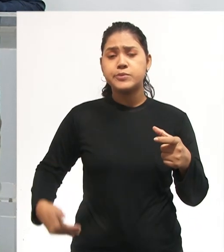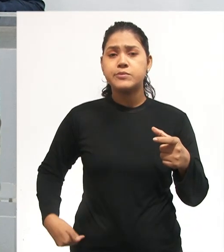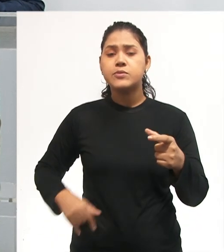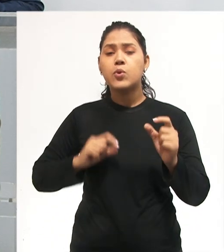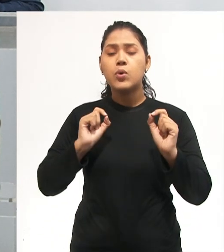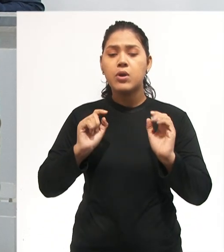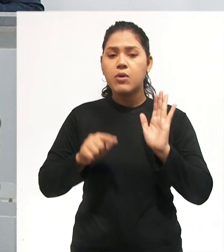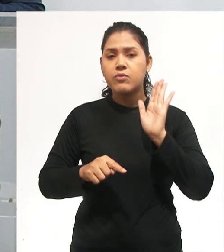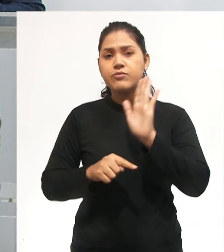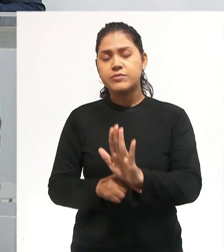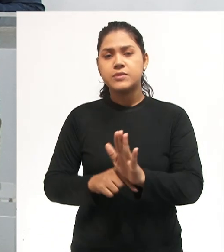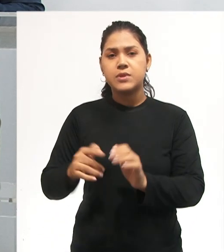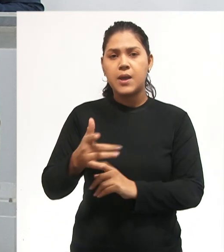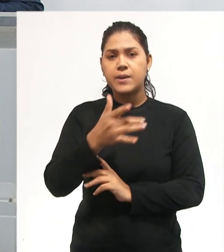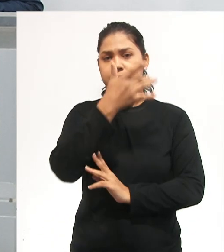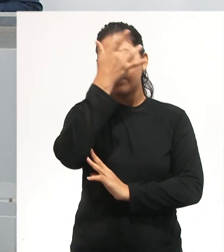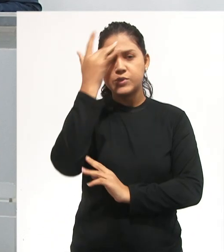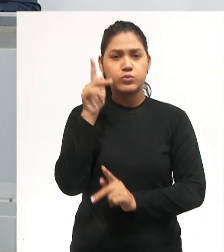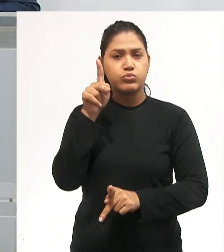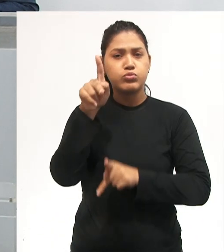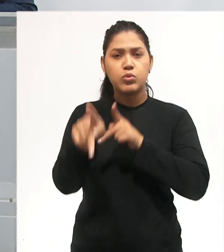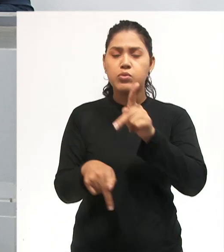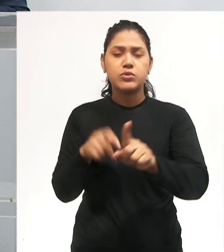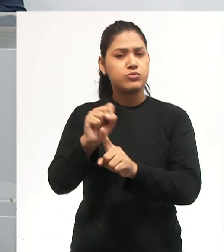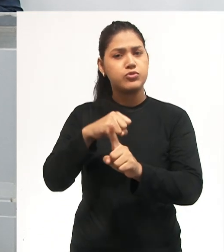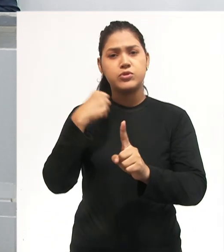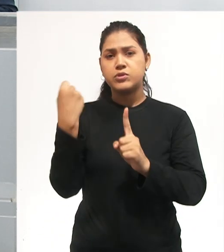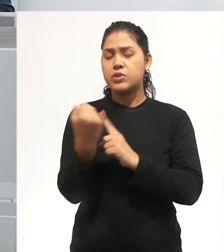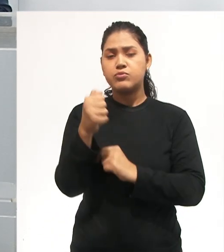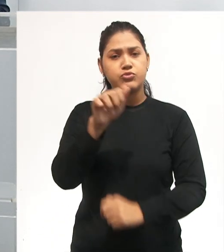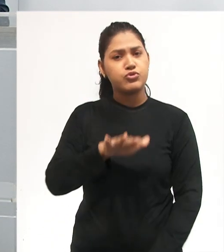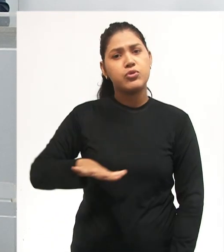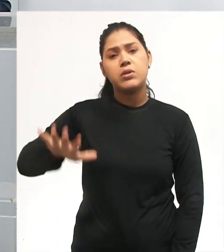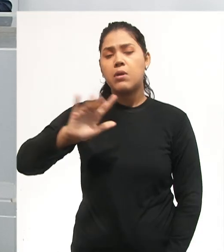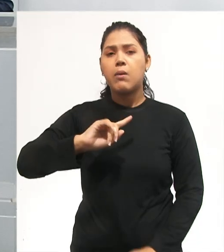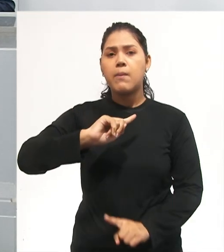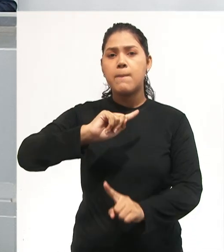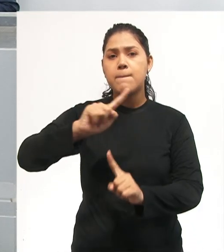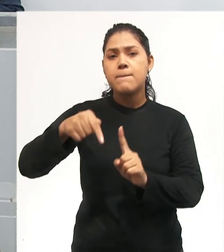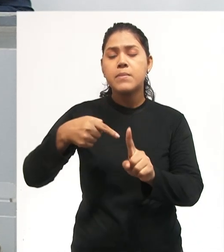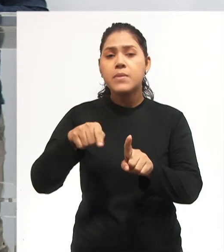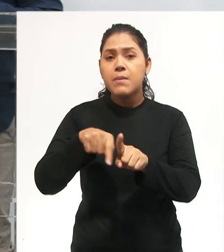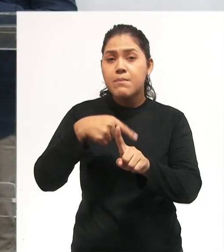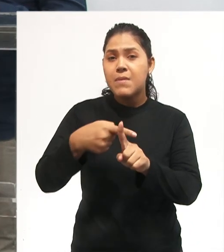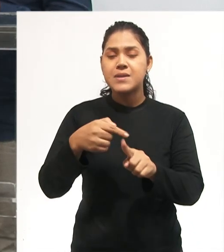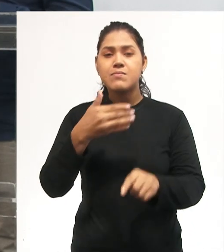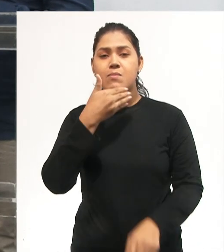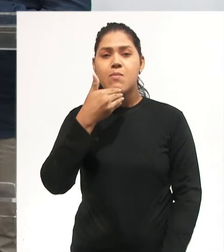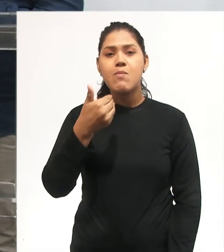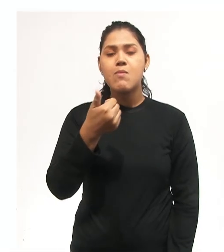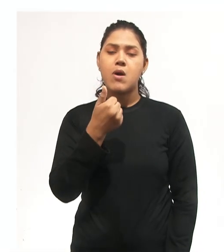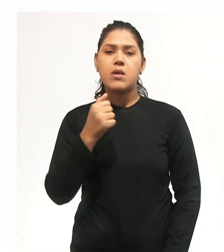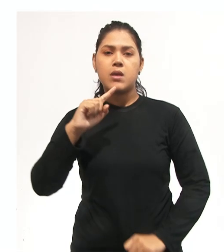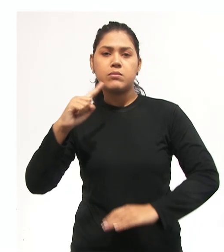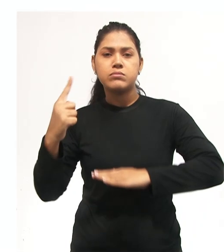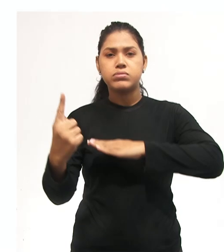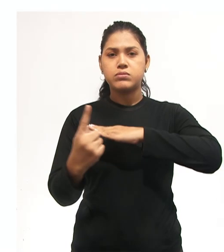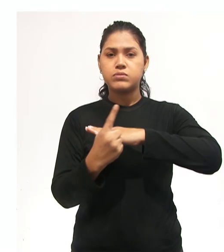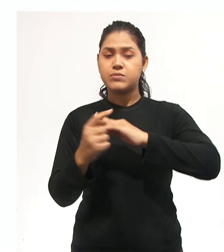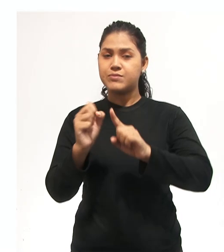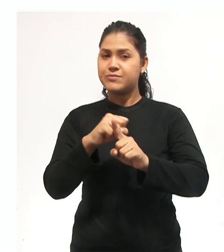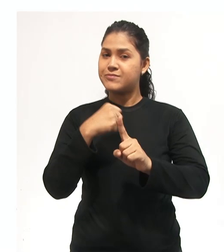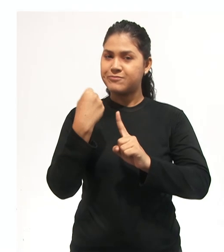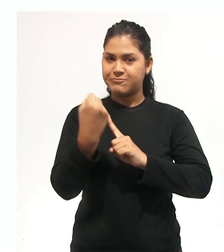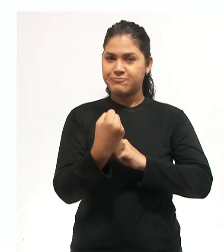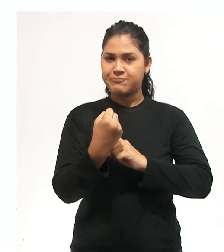da prestação de serviços públicos mais ágeis, né, e para a melhoria do atendimento à sociedade. E o outro item que